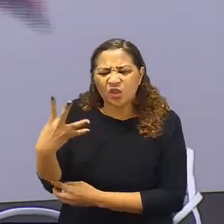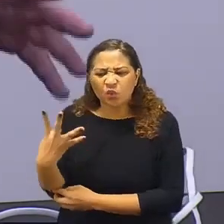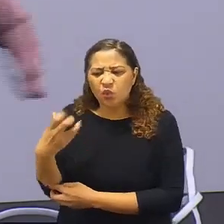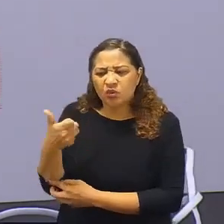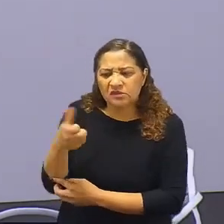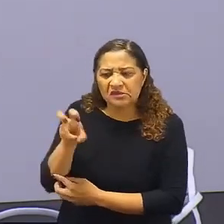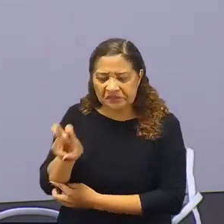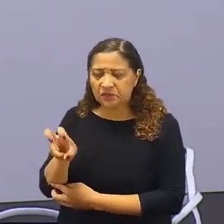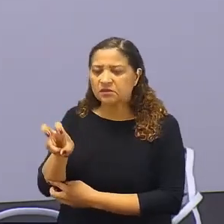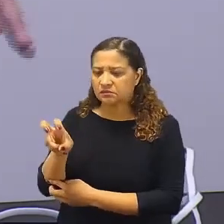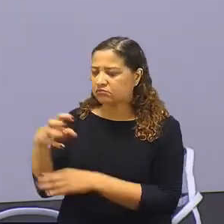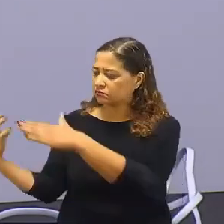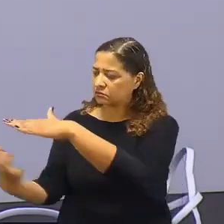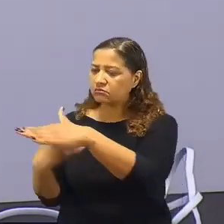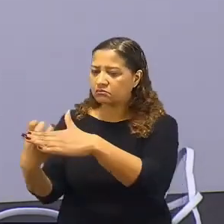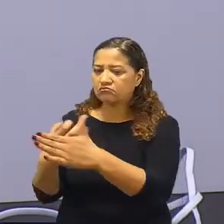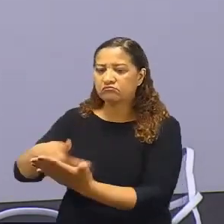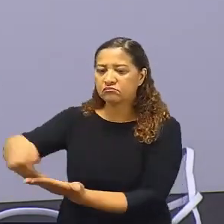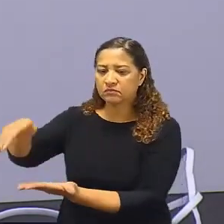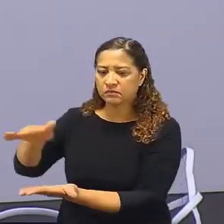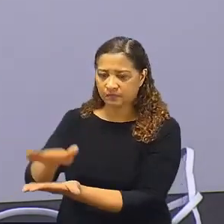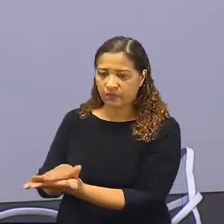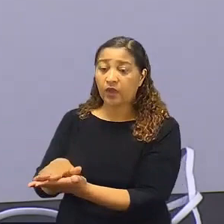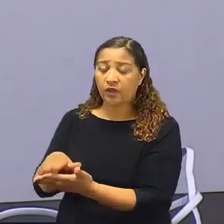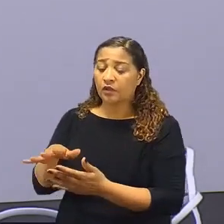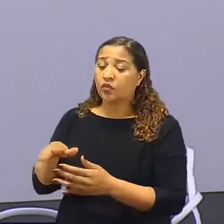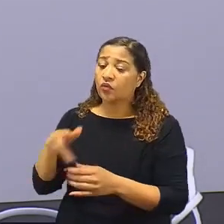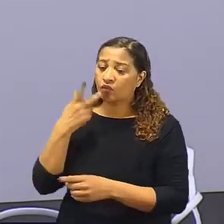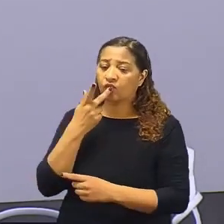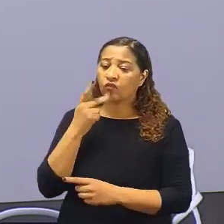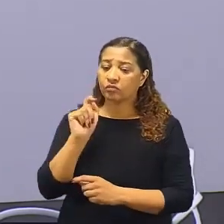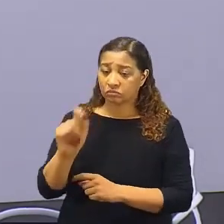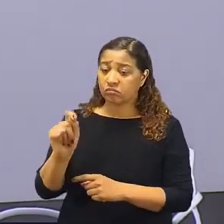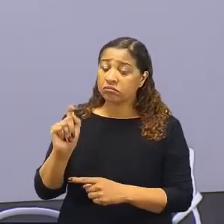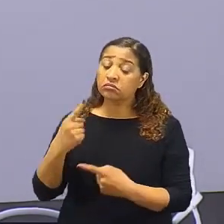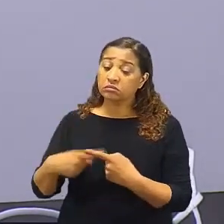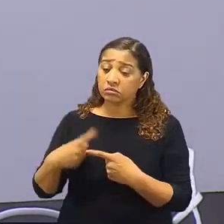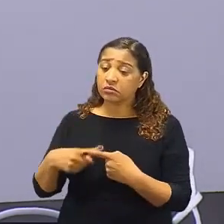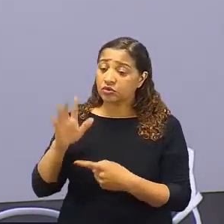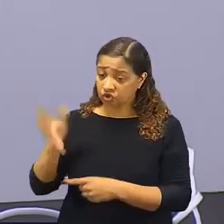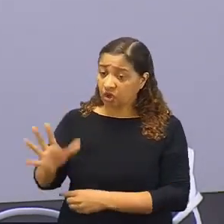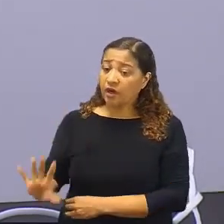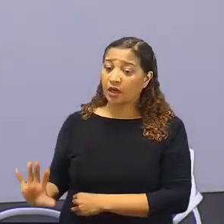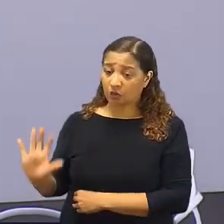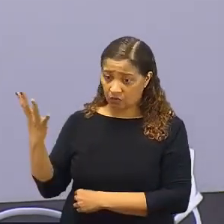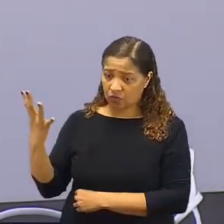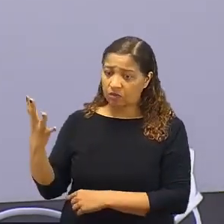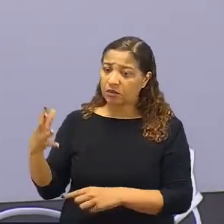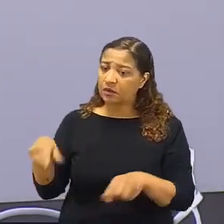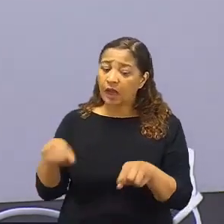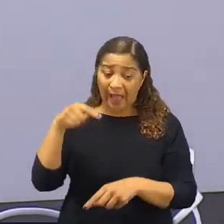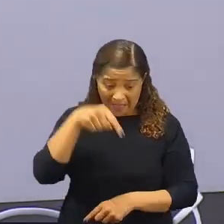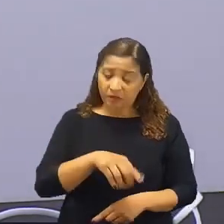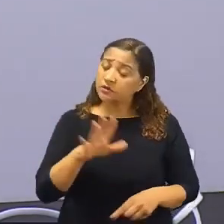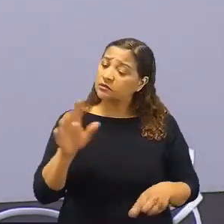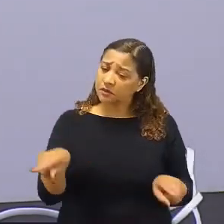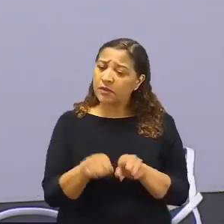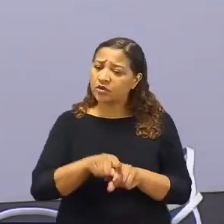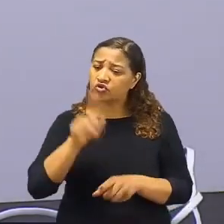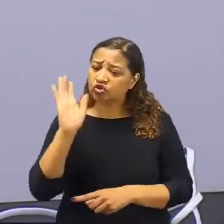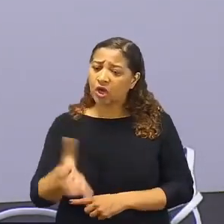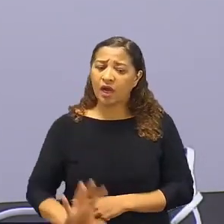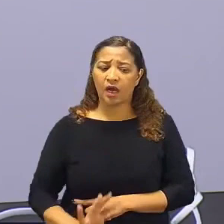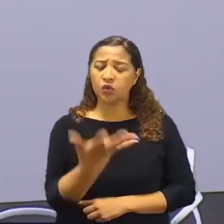Municipal, PROCON, até eu citei aqui, porque ocorreu um acidente de trânsito, um homicídio